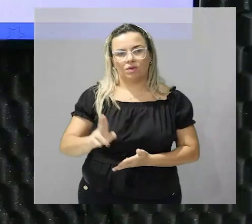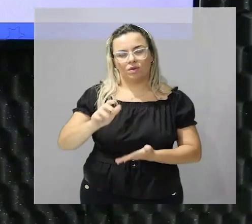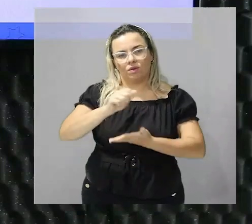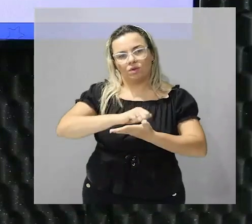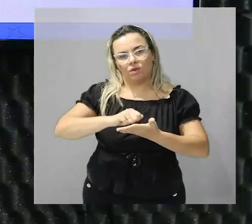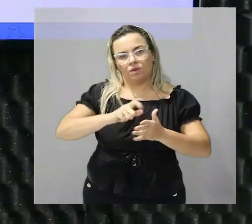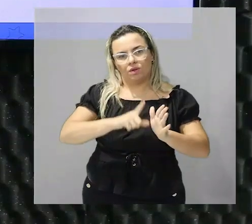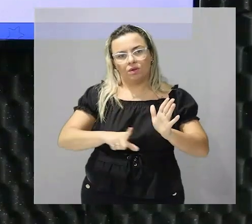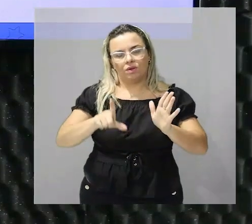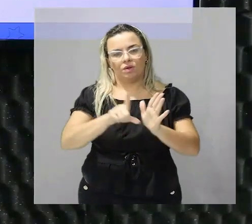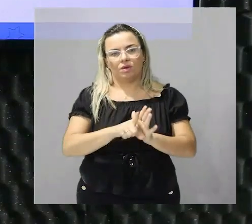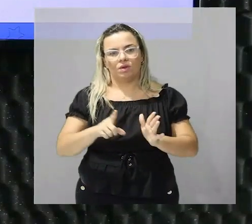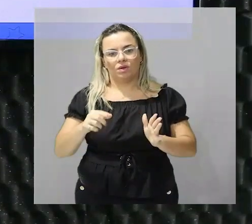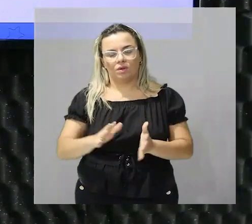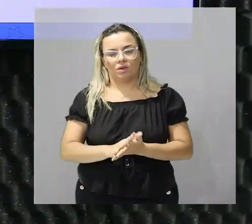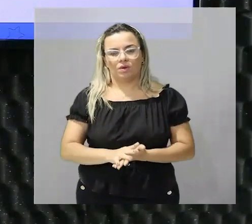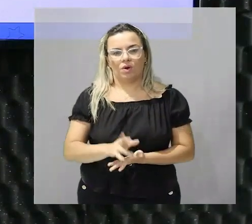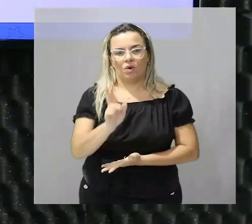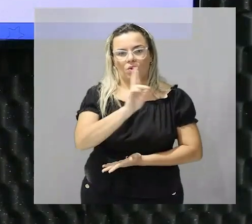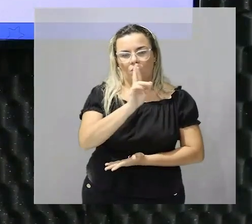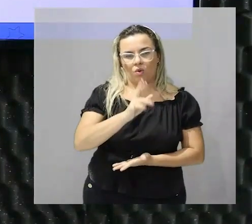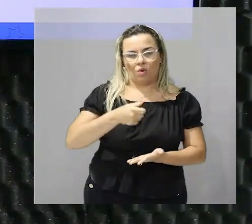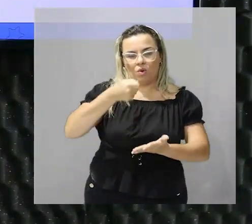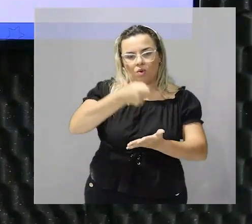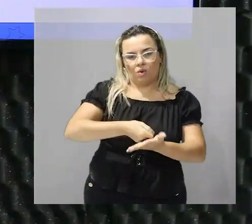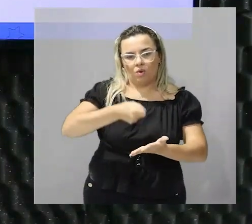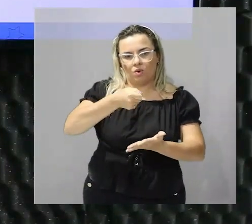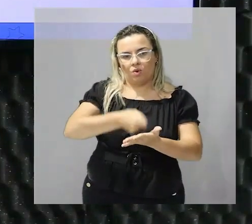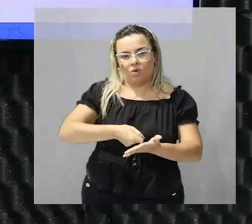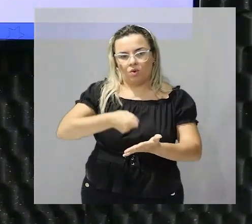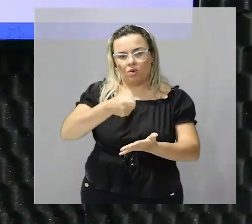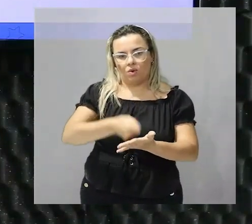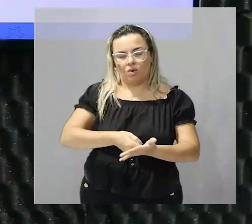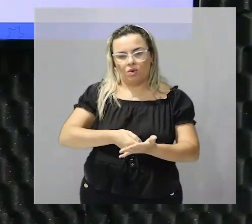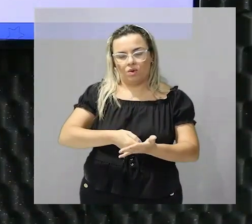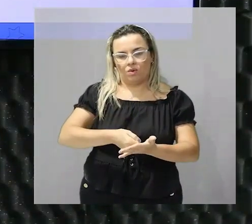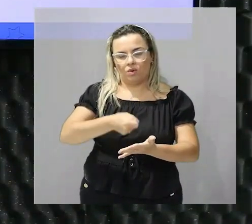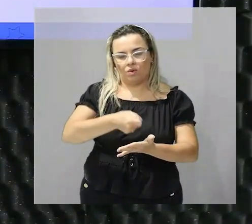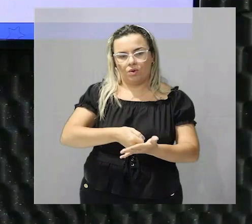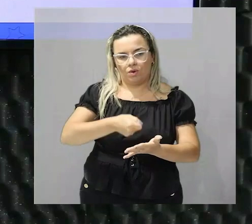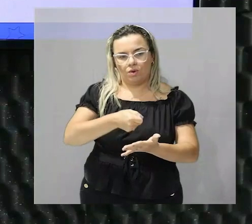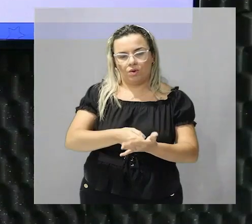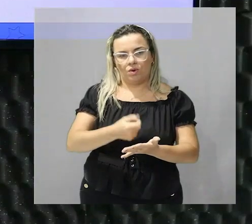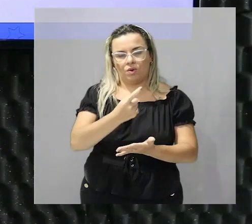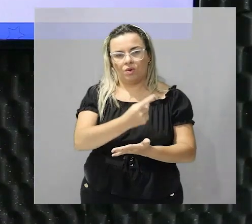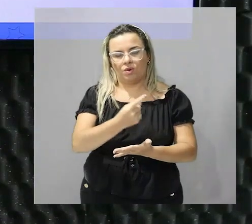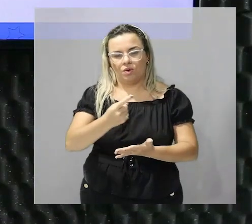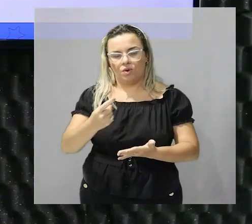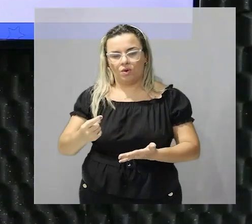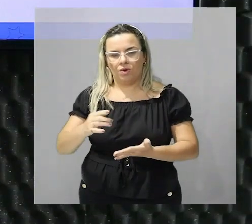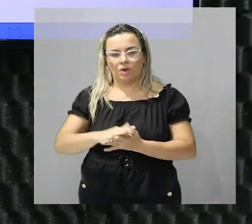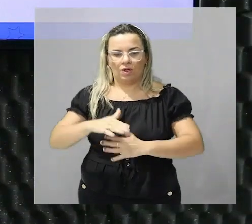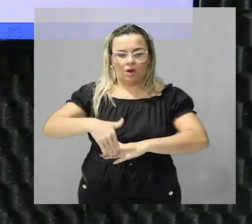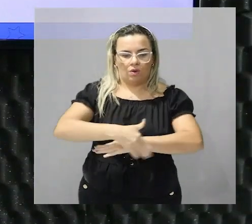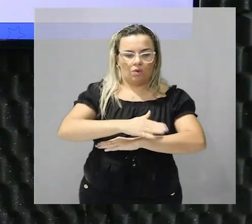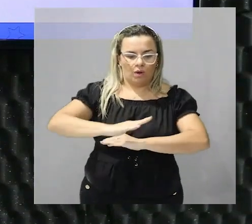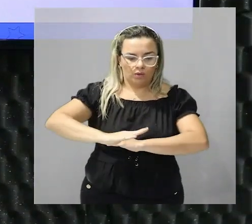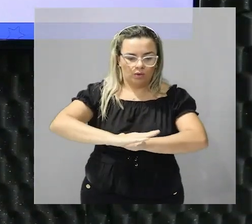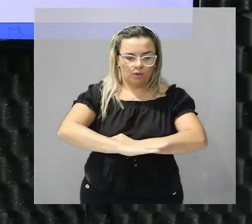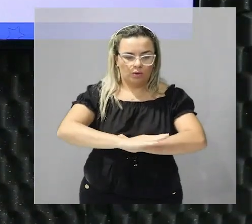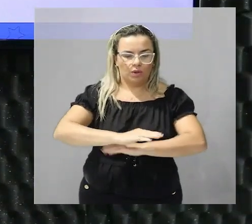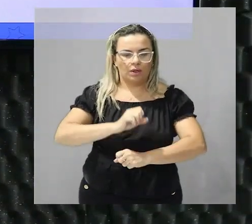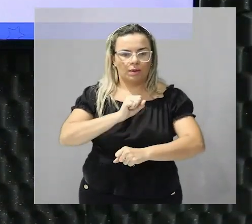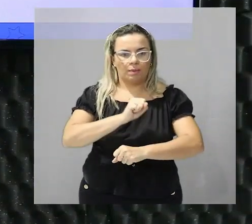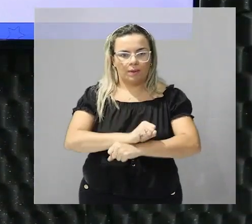da lei que relaciona, né, o preço que você vai pagar por cada um desses estacionamentos aqui representados por cores, tá?